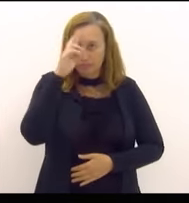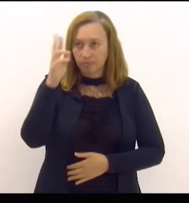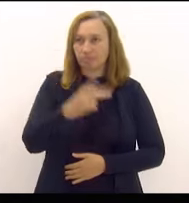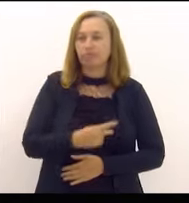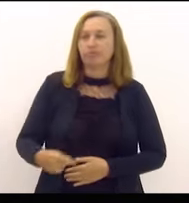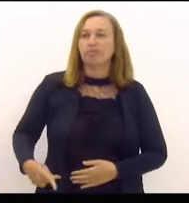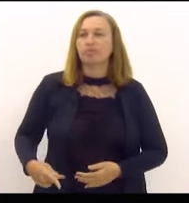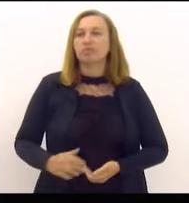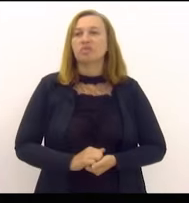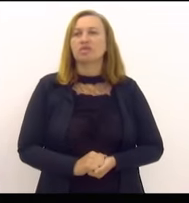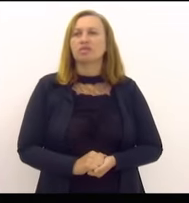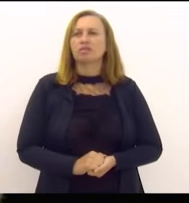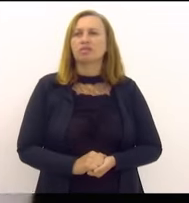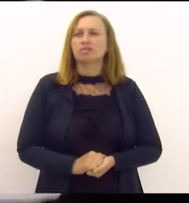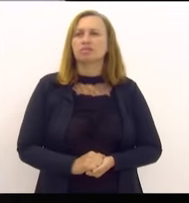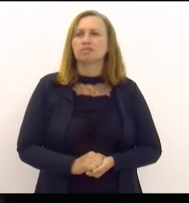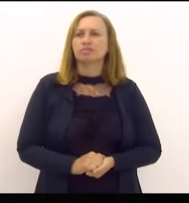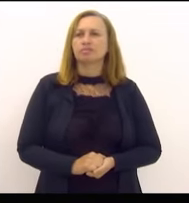presidente.